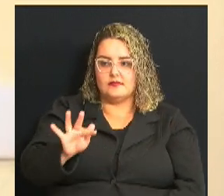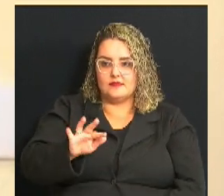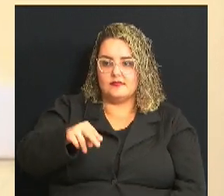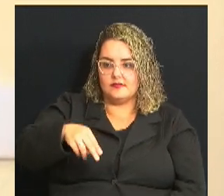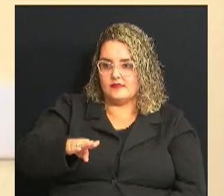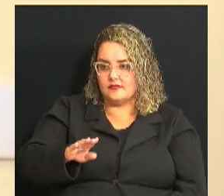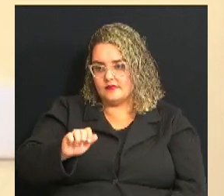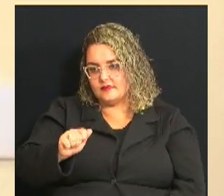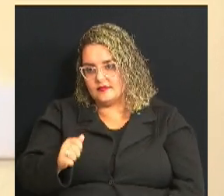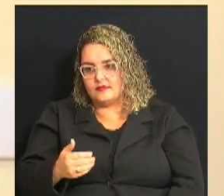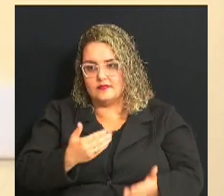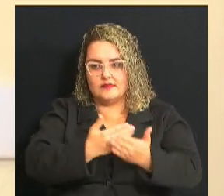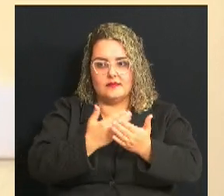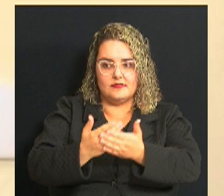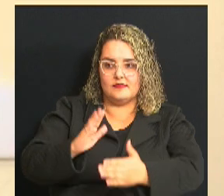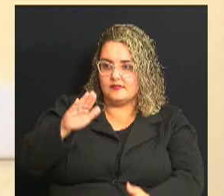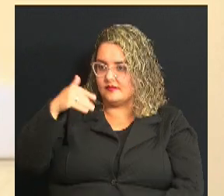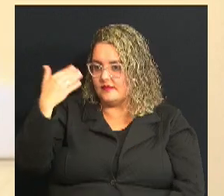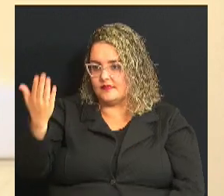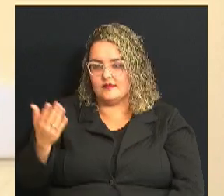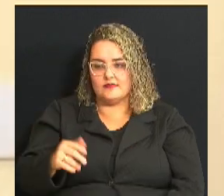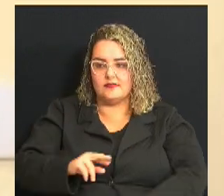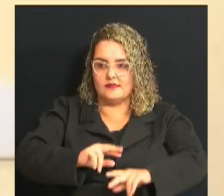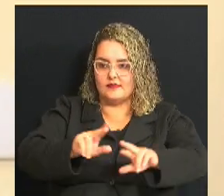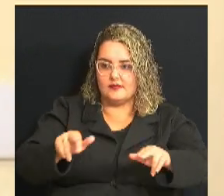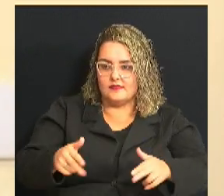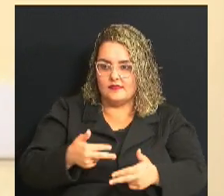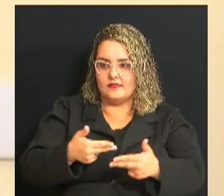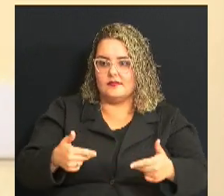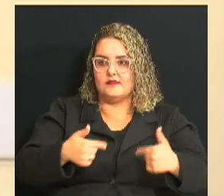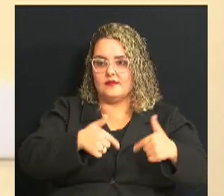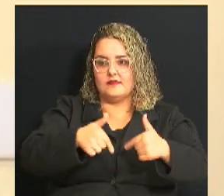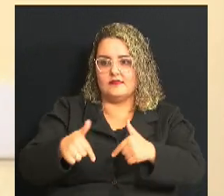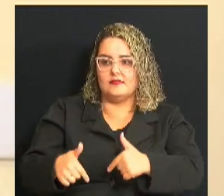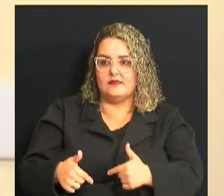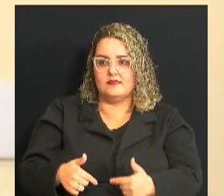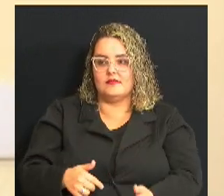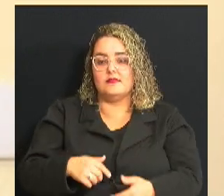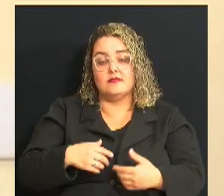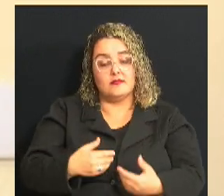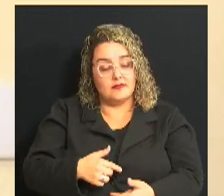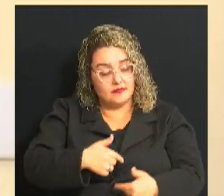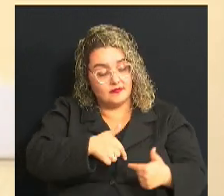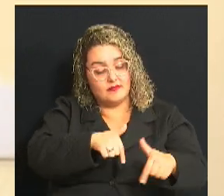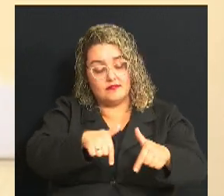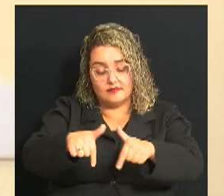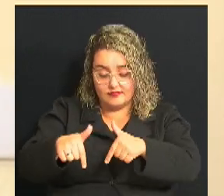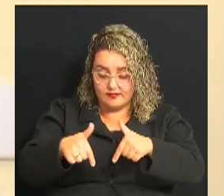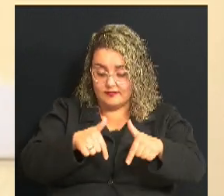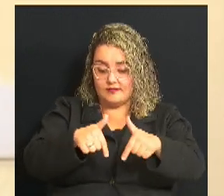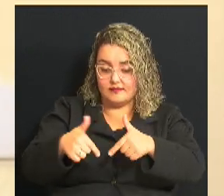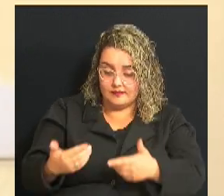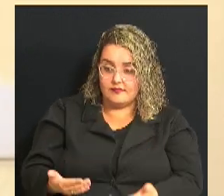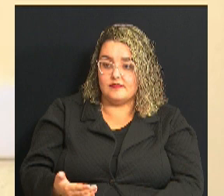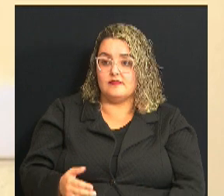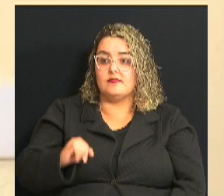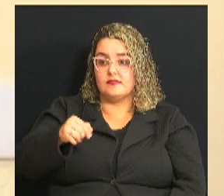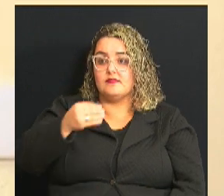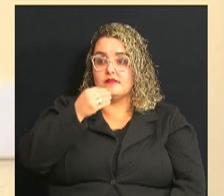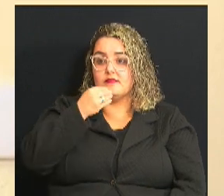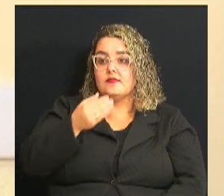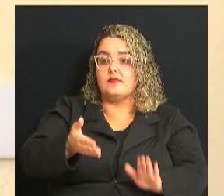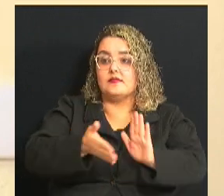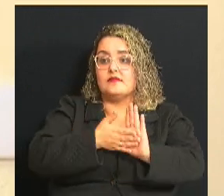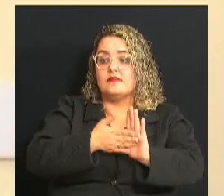estudo, estudar fora, enfim, a gente trabalha sempre bastante, eu tive a oportunidade de trabalhar com um propósito, que é